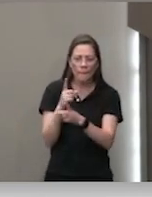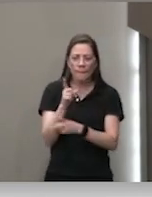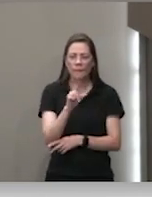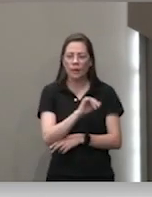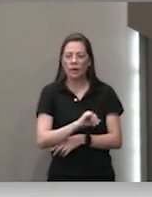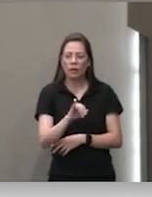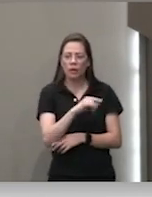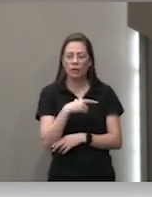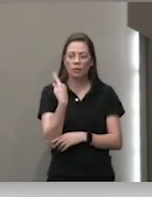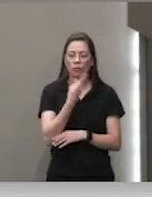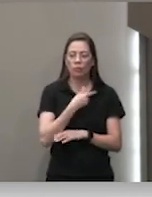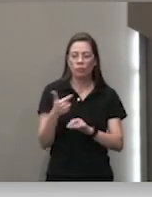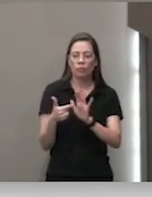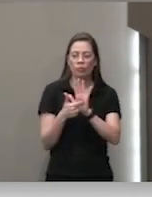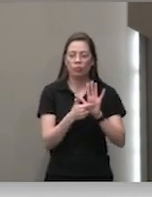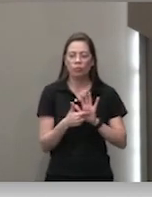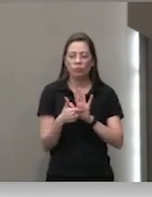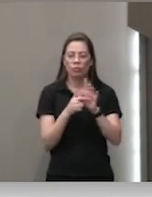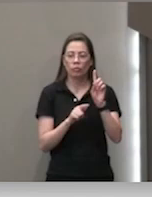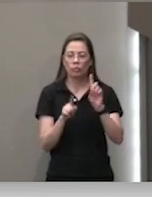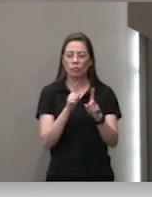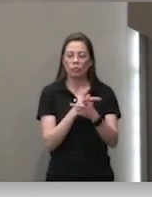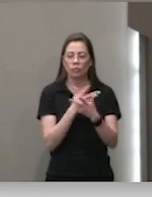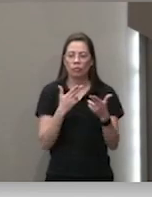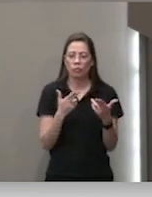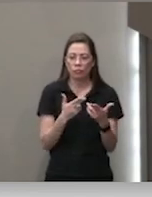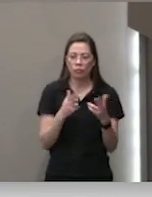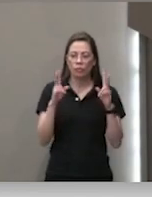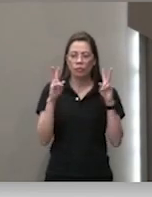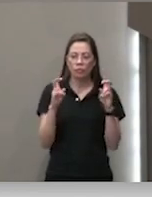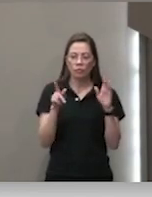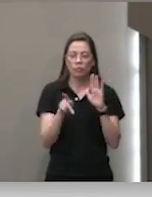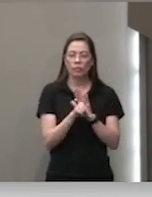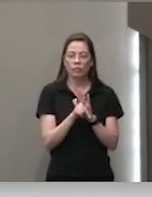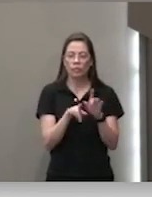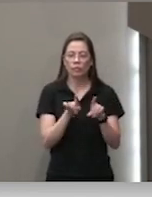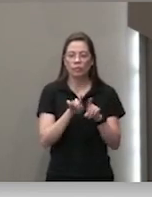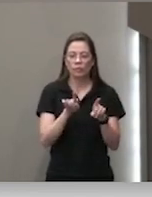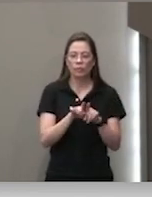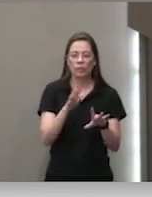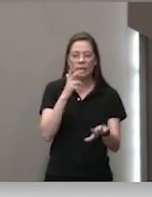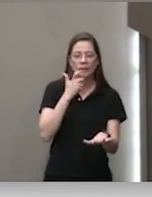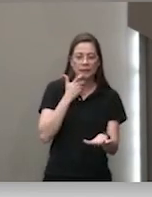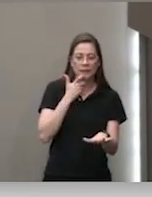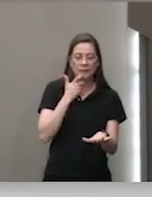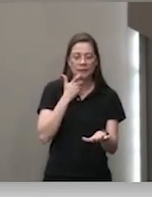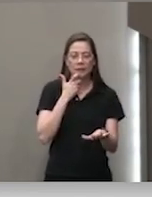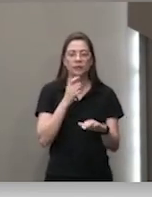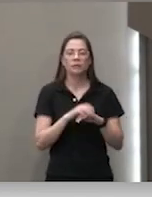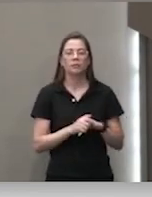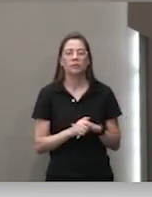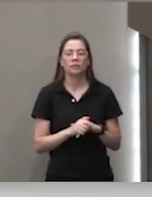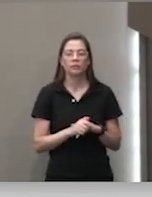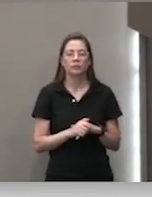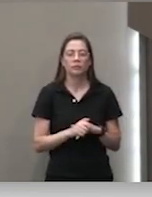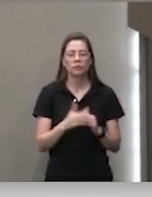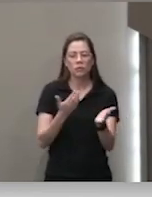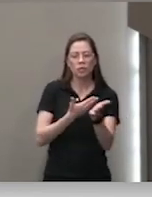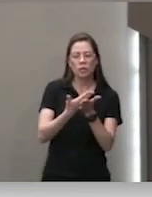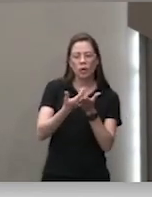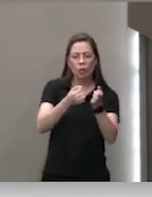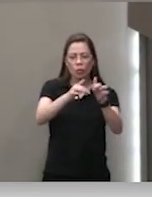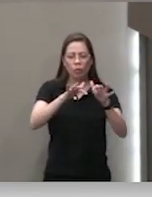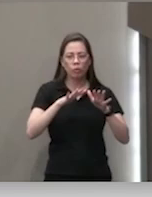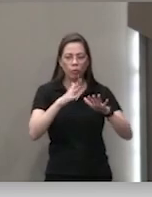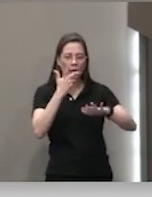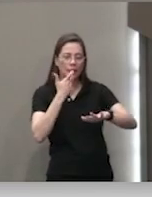importante a gente trazer determinadas situações e determinados assuntos para os pequenininhos, para as crianças, desde o público